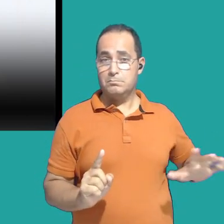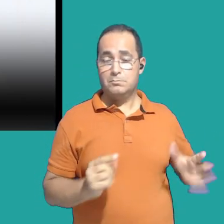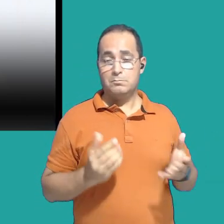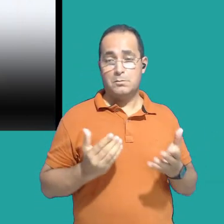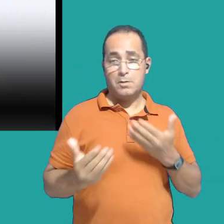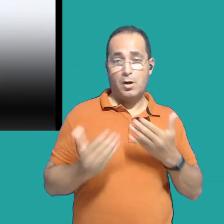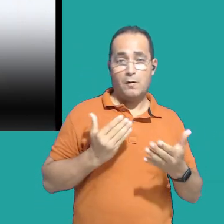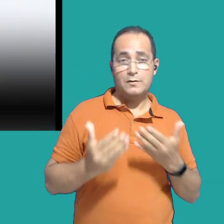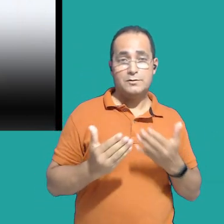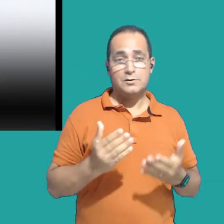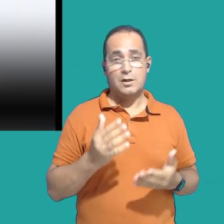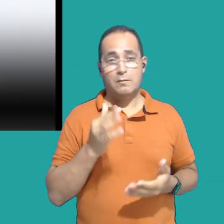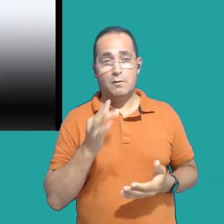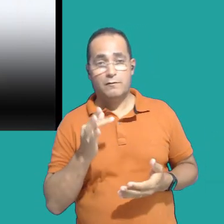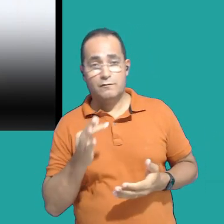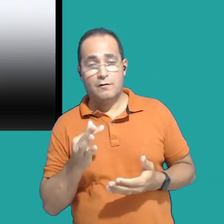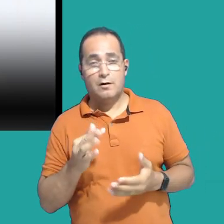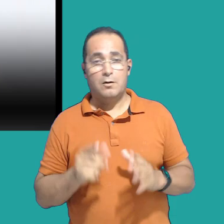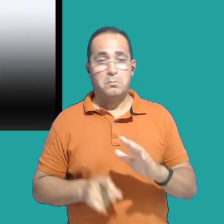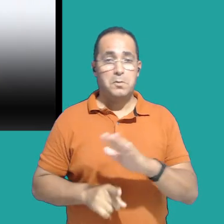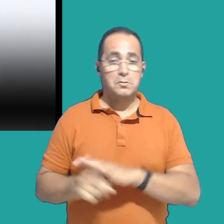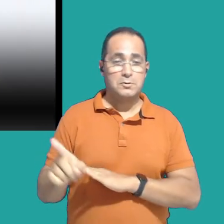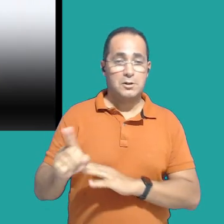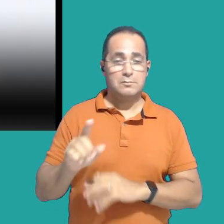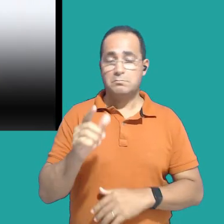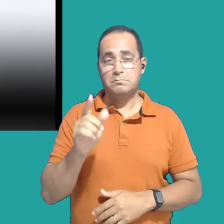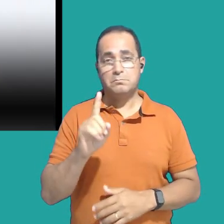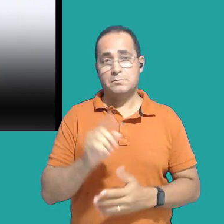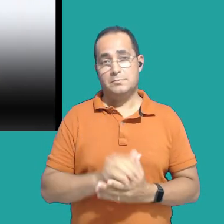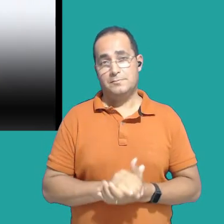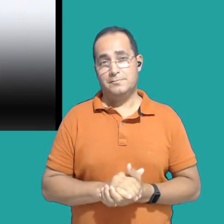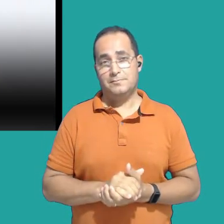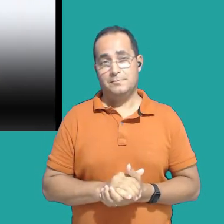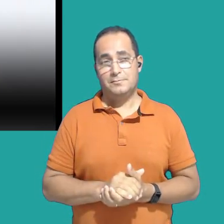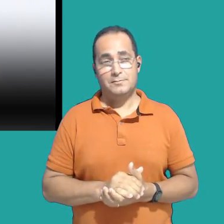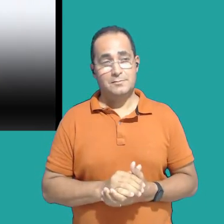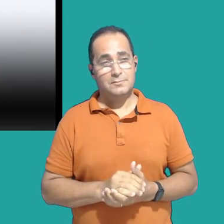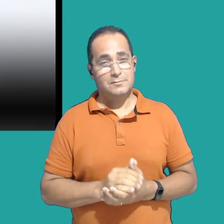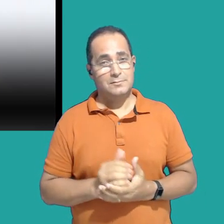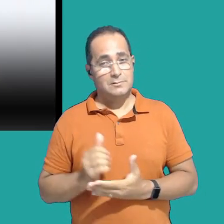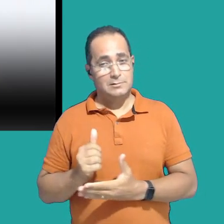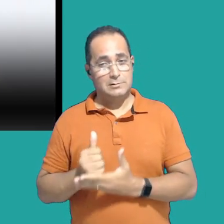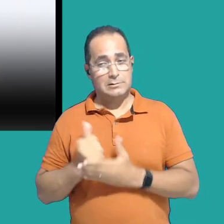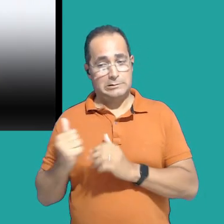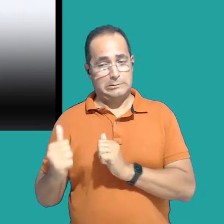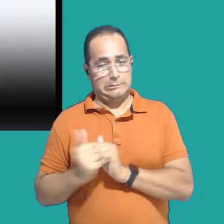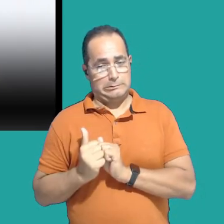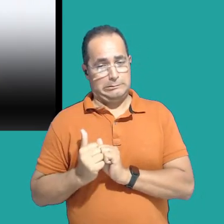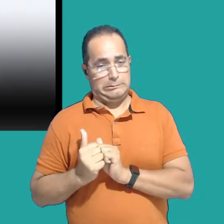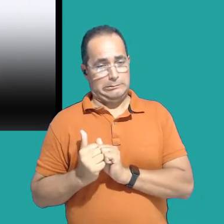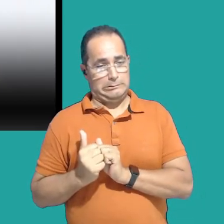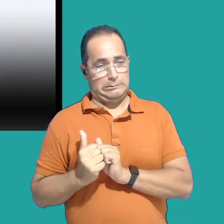para conversar, contar uma fofoca ou perguntar alguma coisa. exatamente. Isso